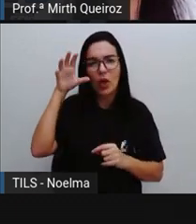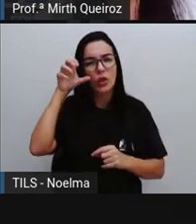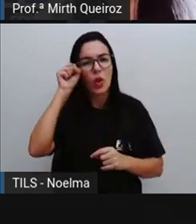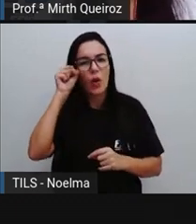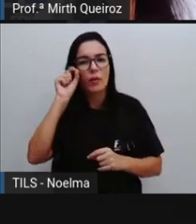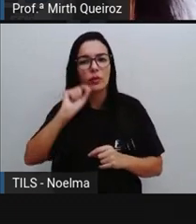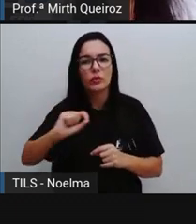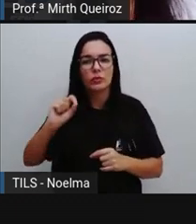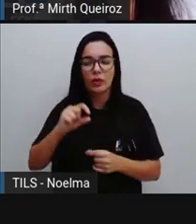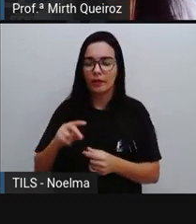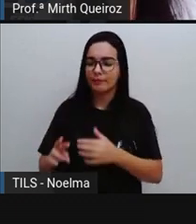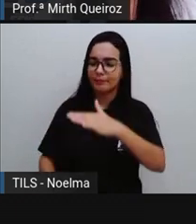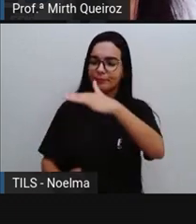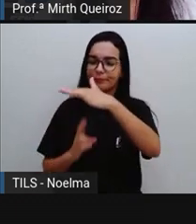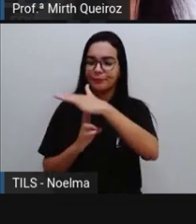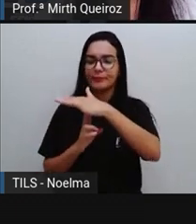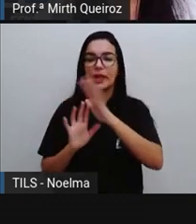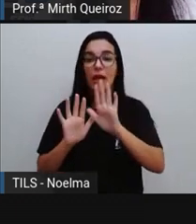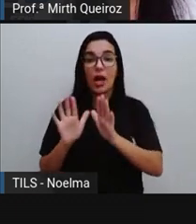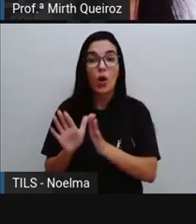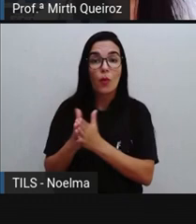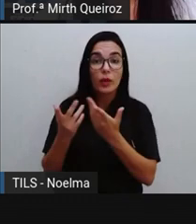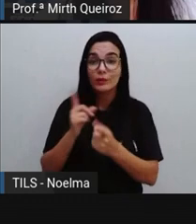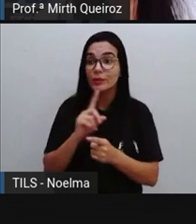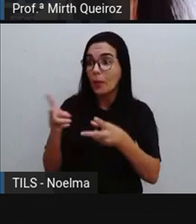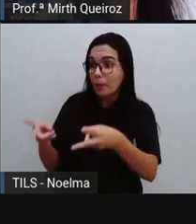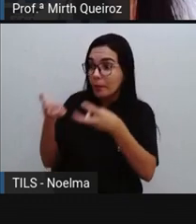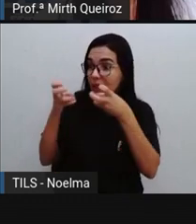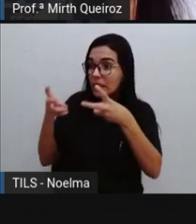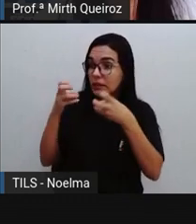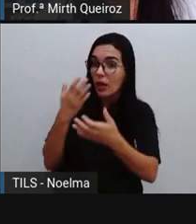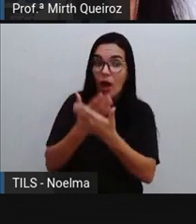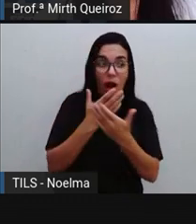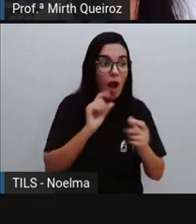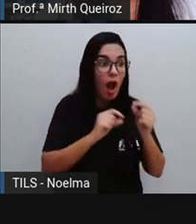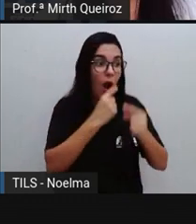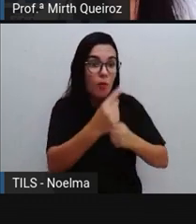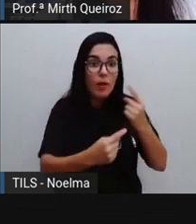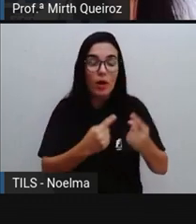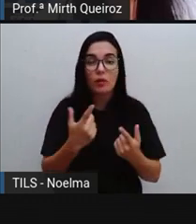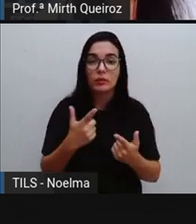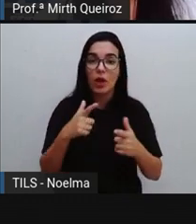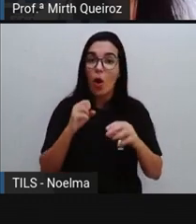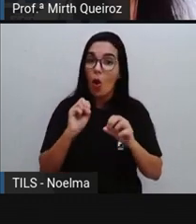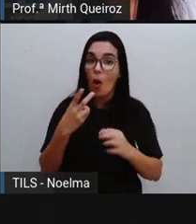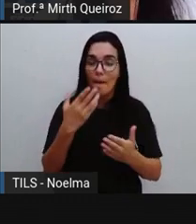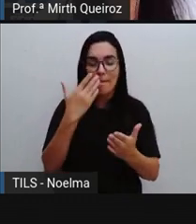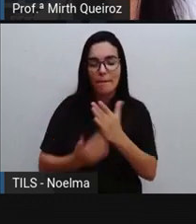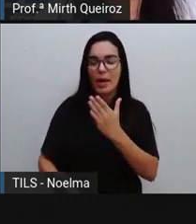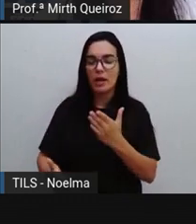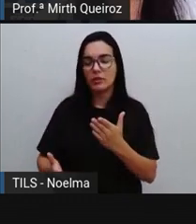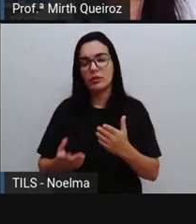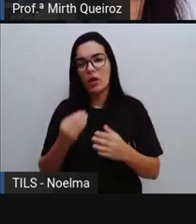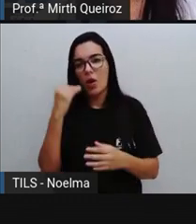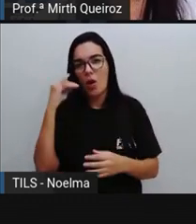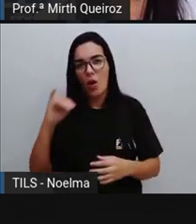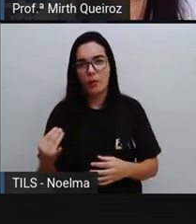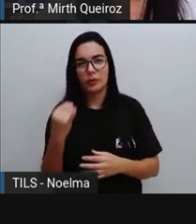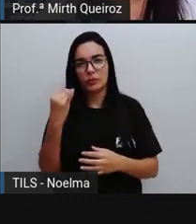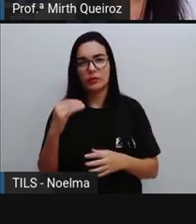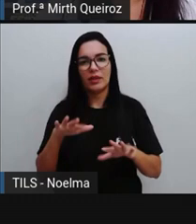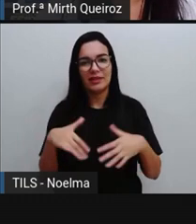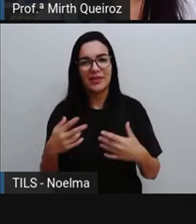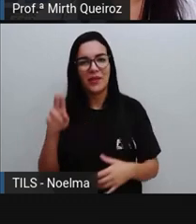dorme no ponto quando não presta atenção a algo ou perde uma oportunidade. E aí a gente tem